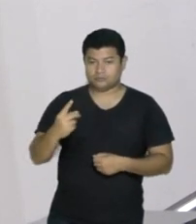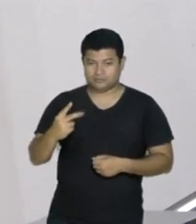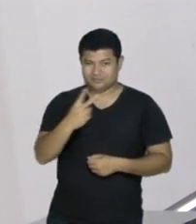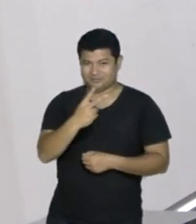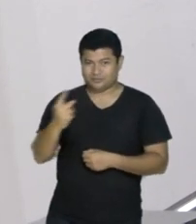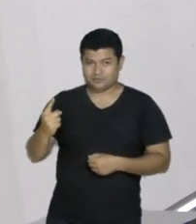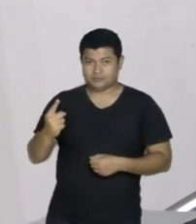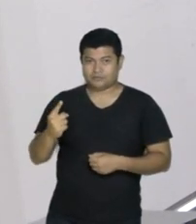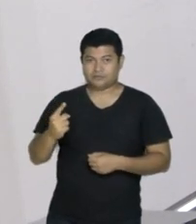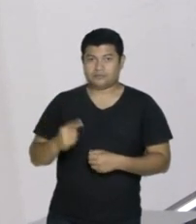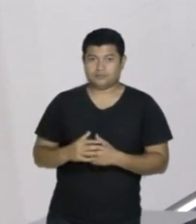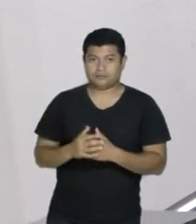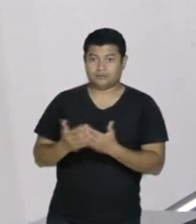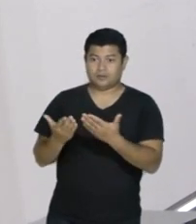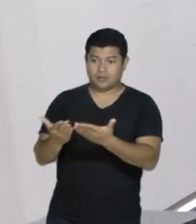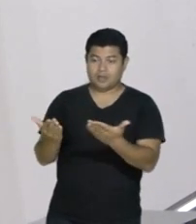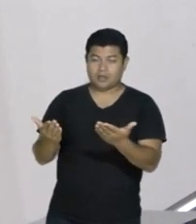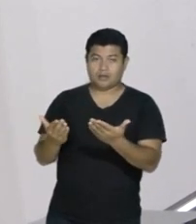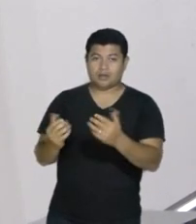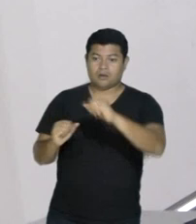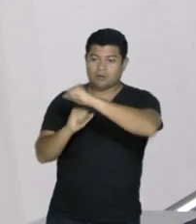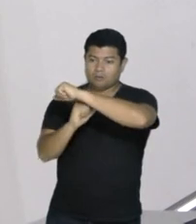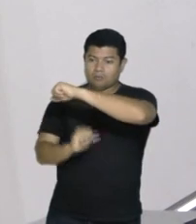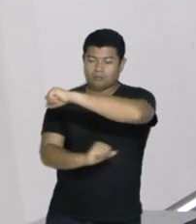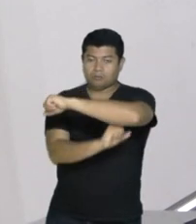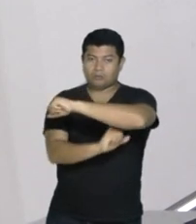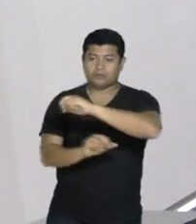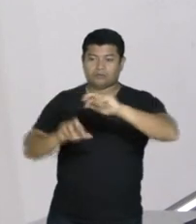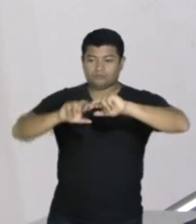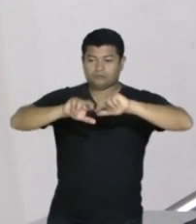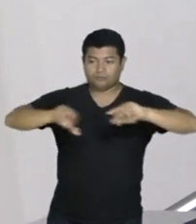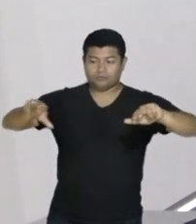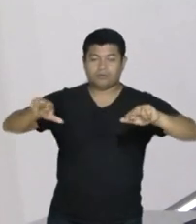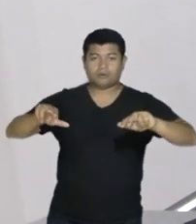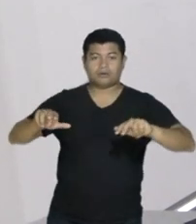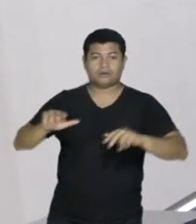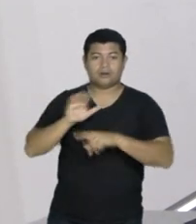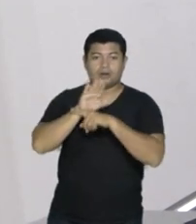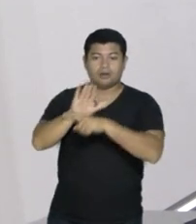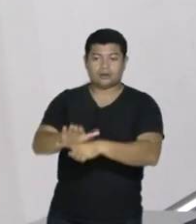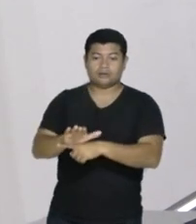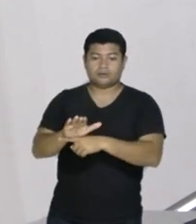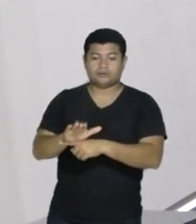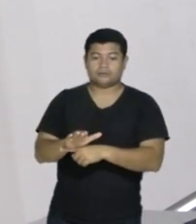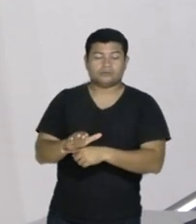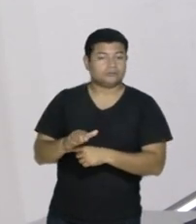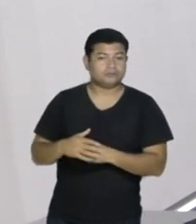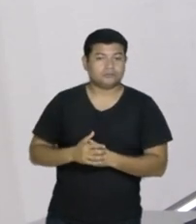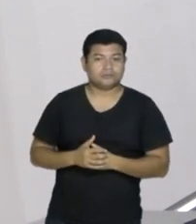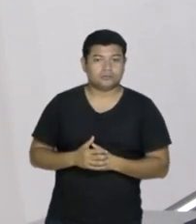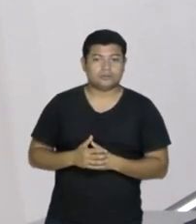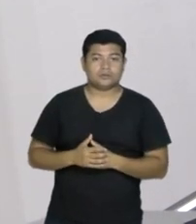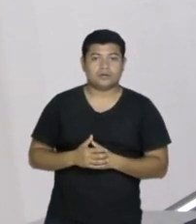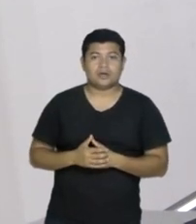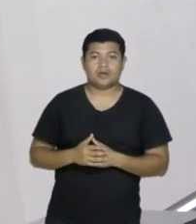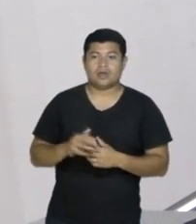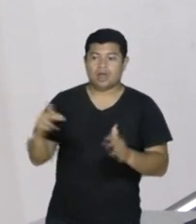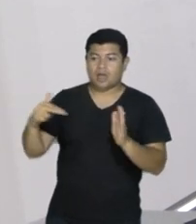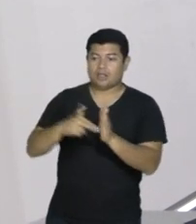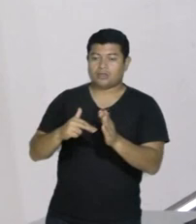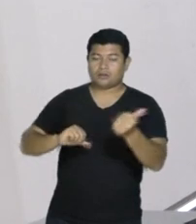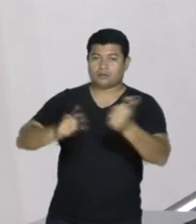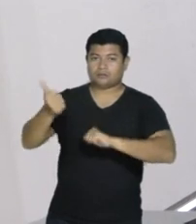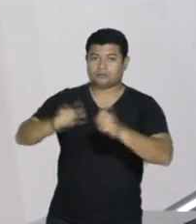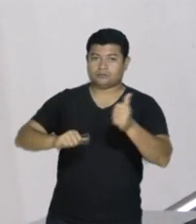concreta armada dimensionada com vários elementos culturais e cumpre o seu papel Desta forma a nota de avaliação atribuída para esse